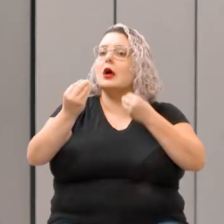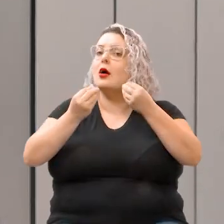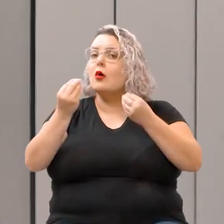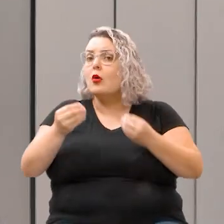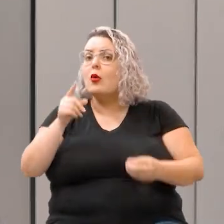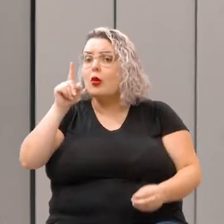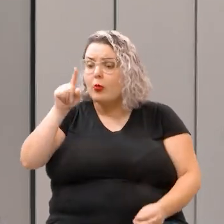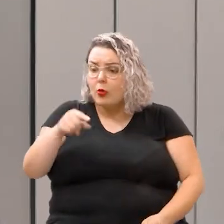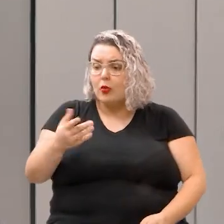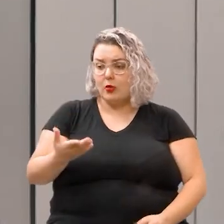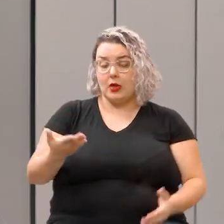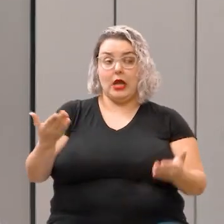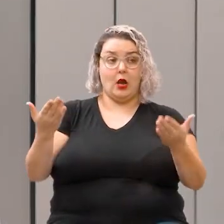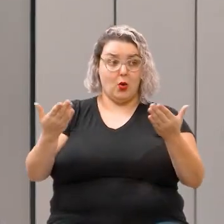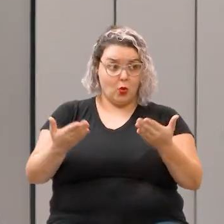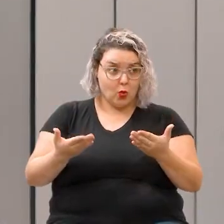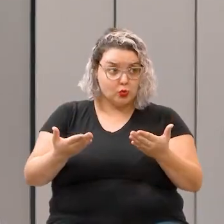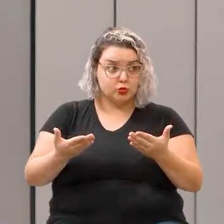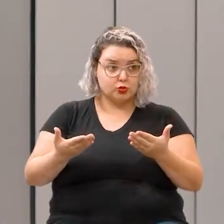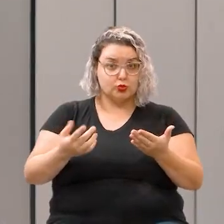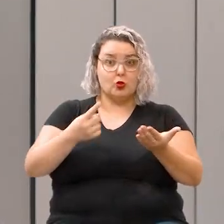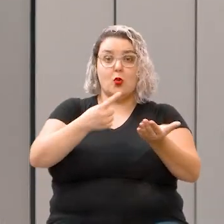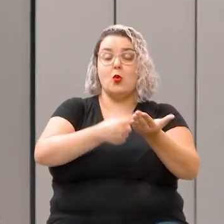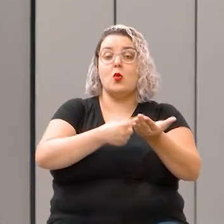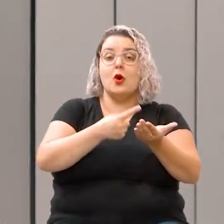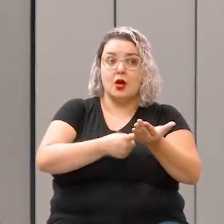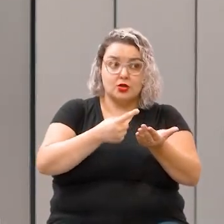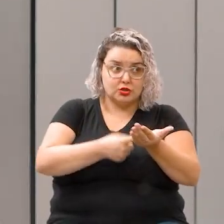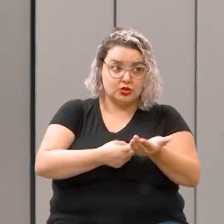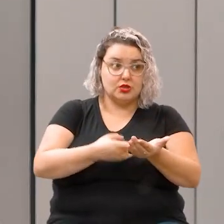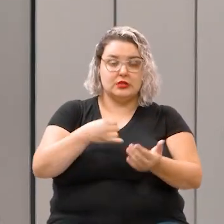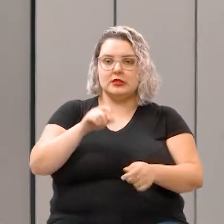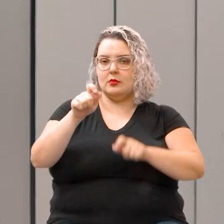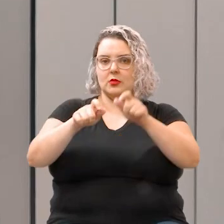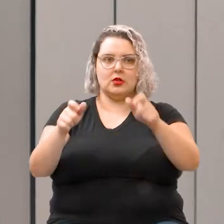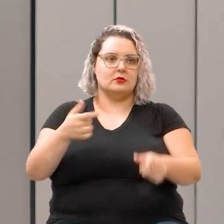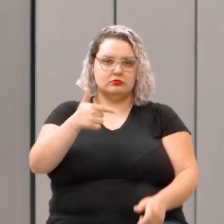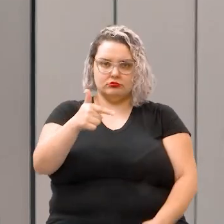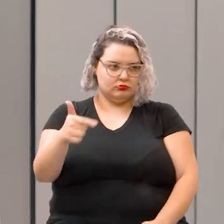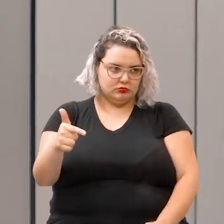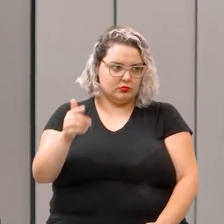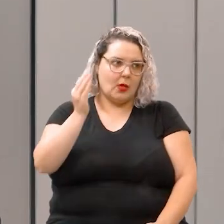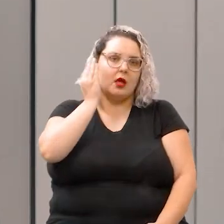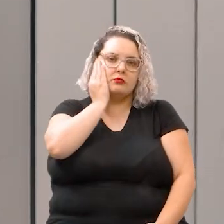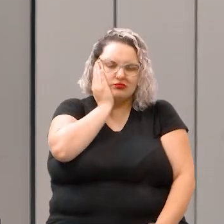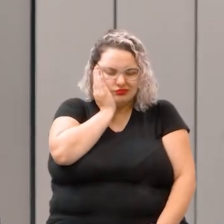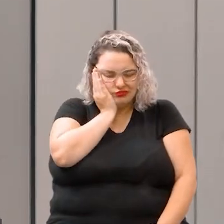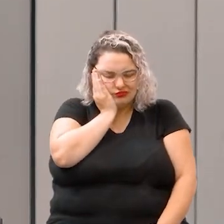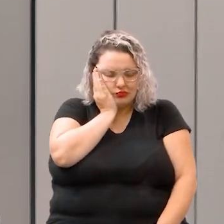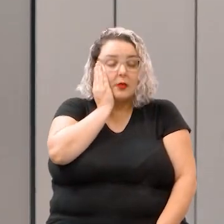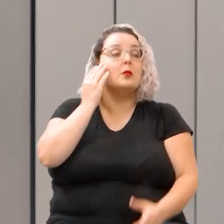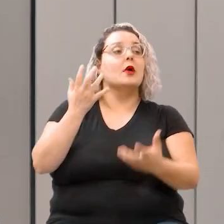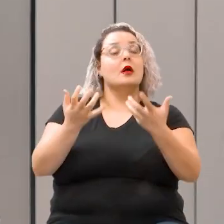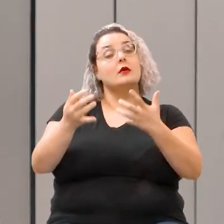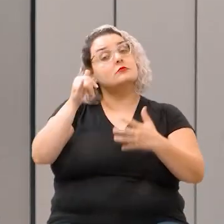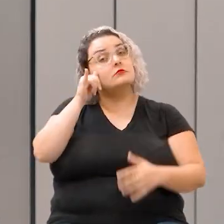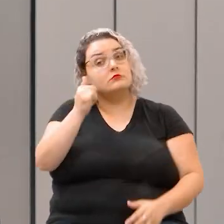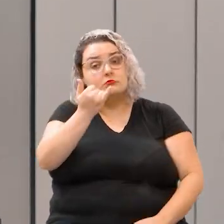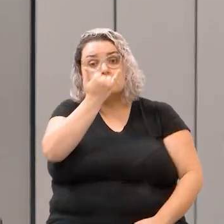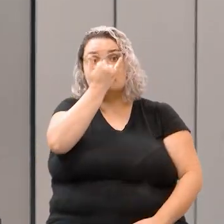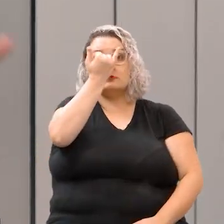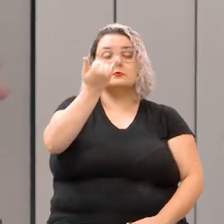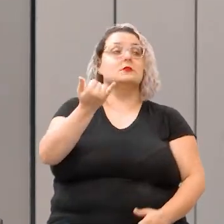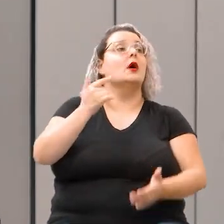Como é, então, hoje, o agendamento, se a pessoa não está com dor, mas eu quero fazer a prevenção, quero fazer